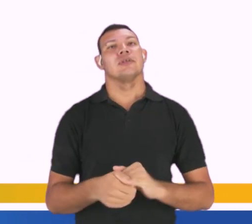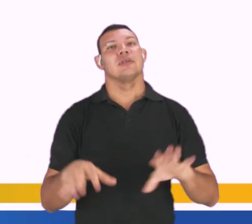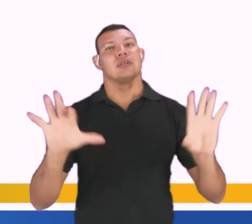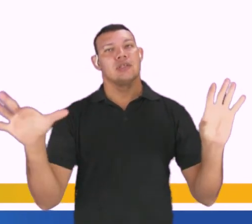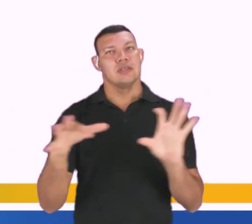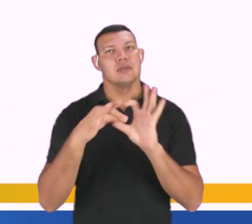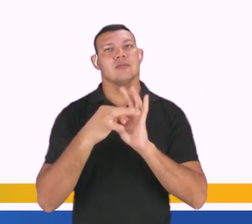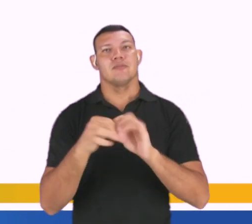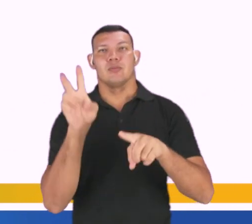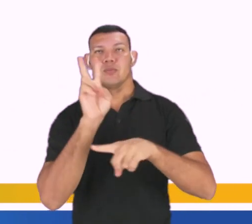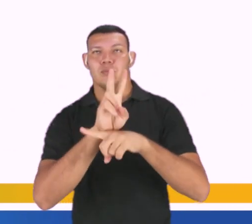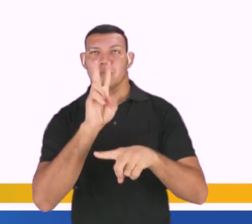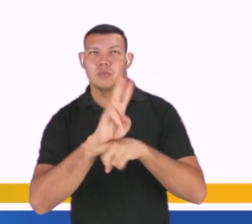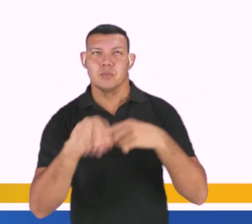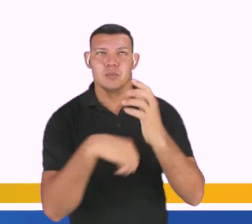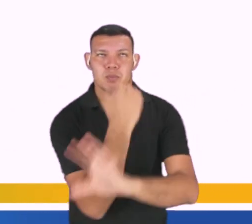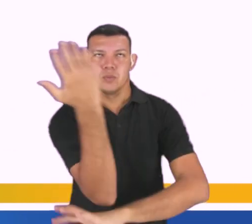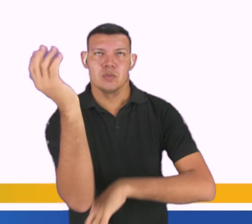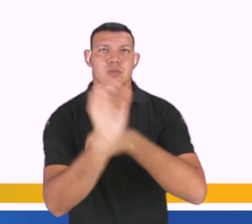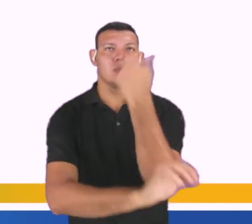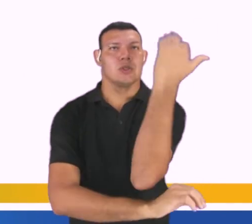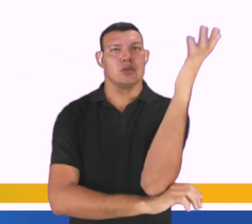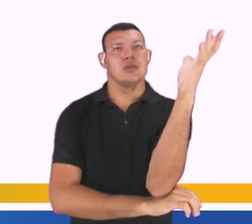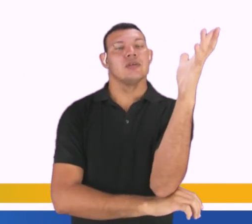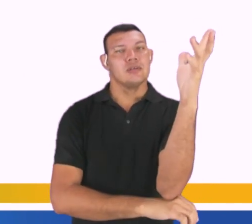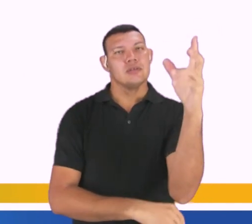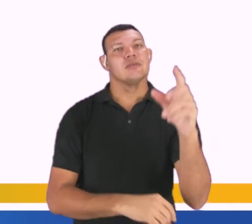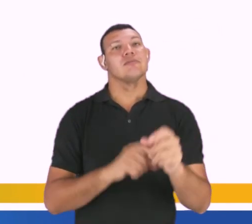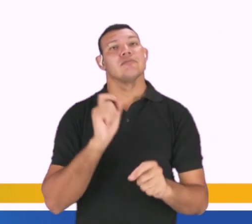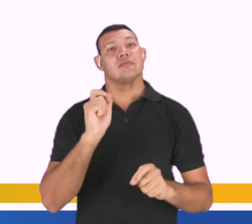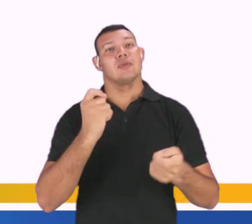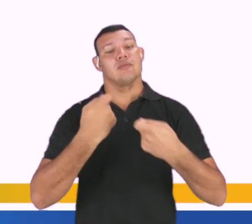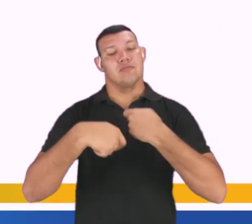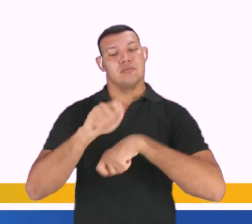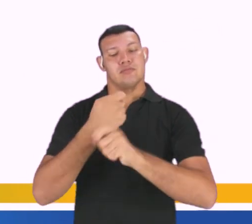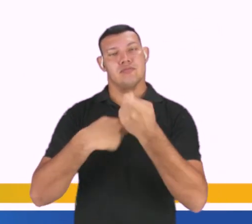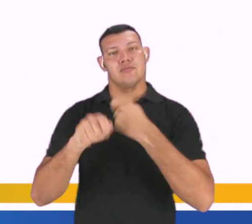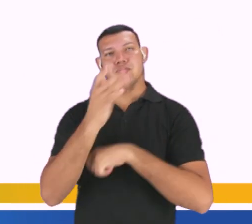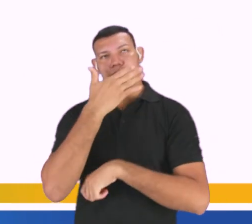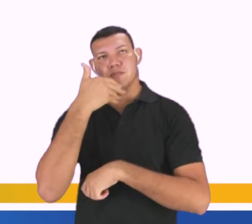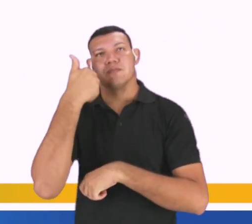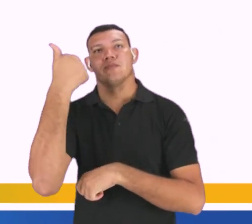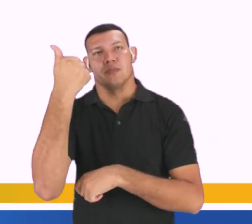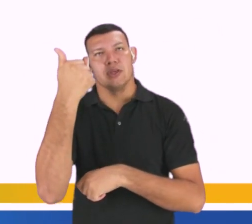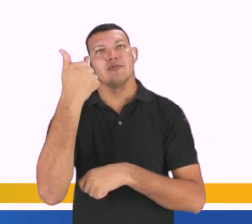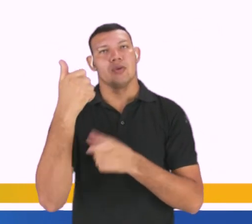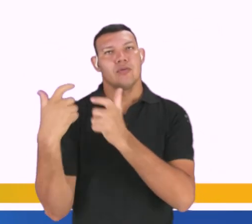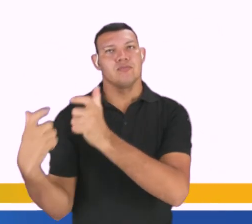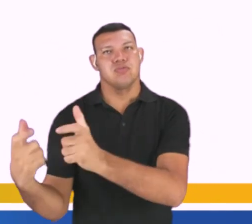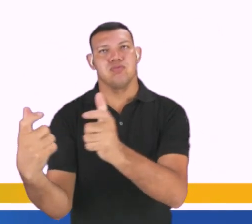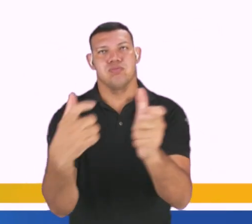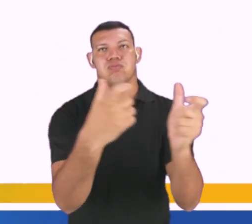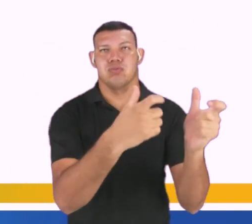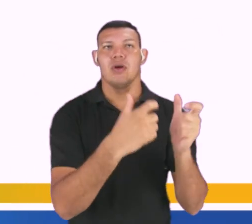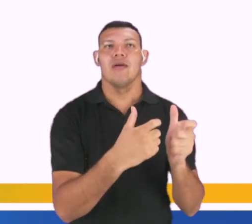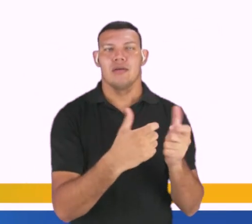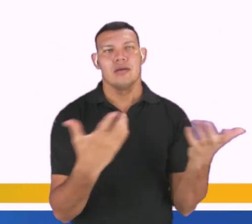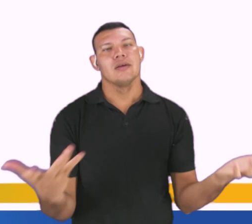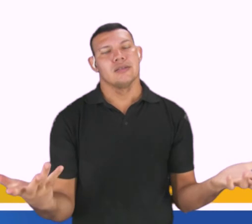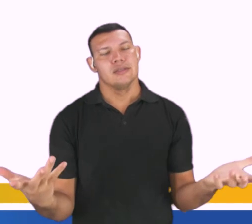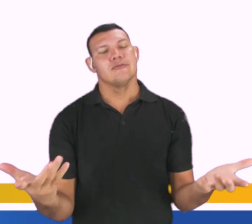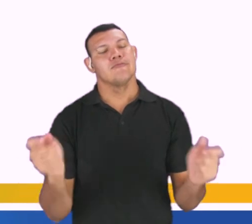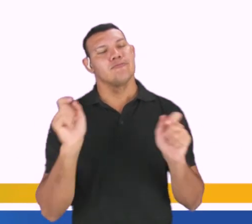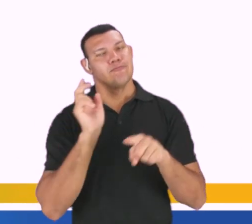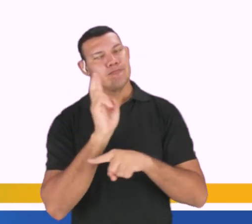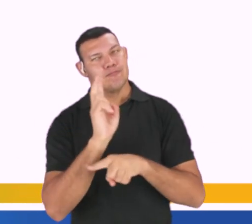mesmo tempo as garantias que, para gerações futuras, permaneçam ainda esse patrimônio, essa riqueza